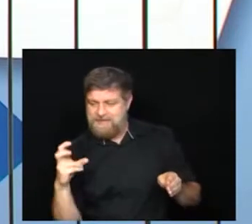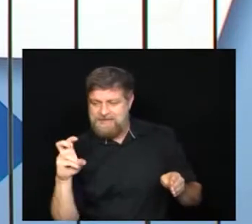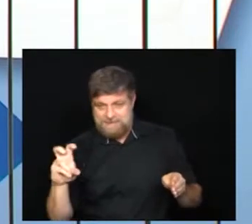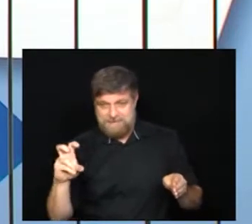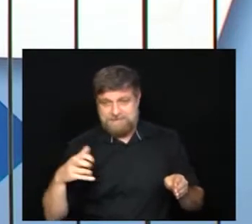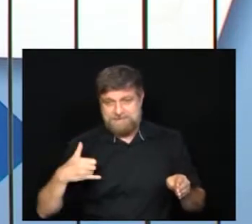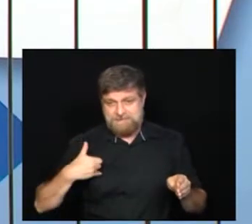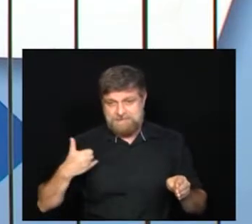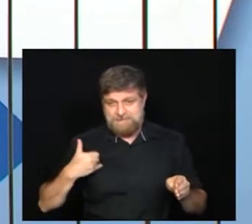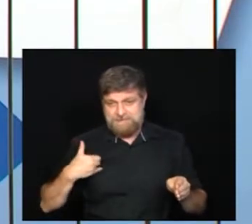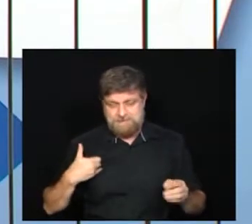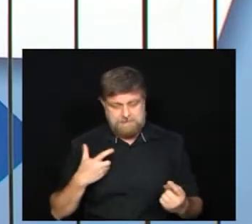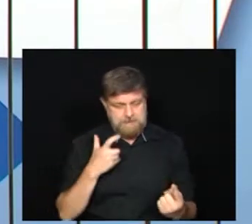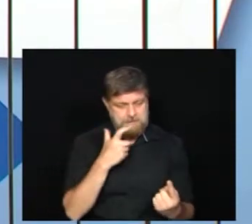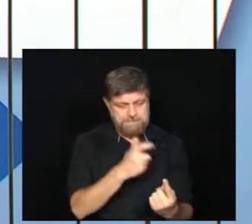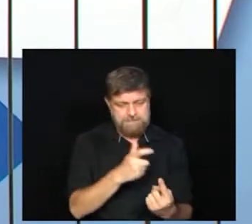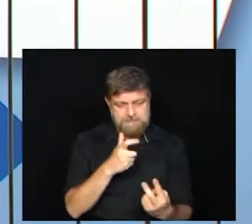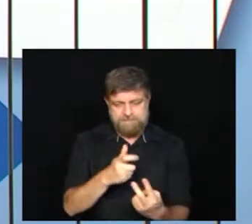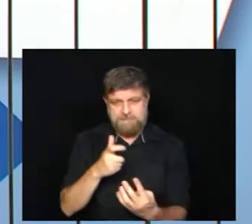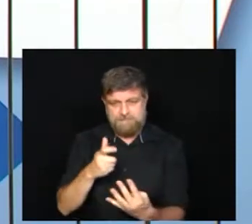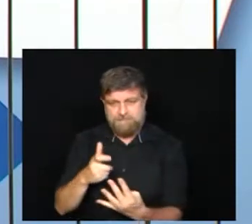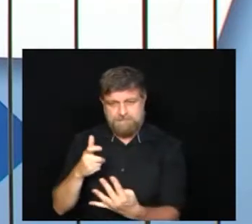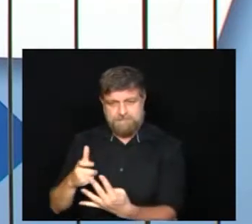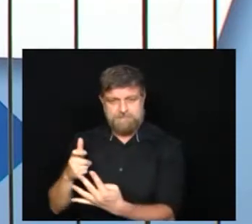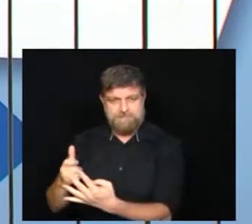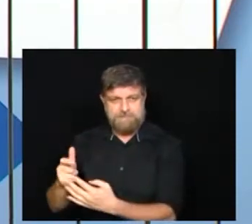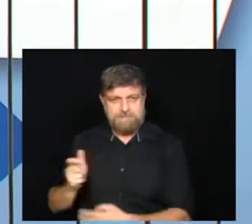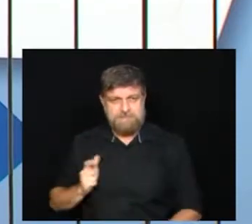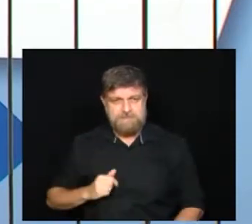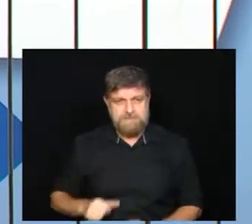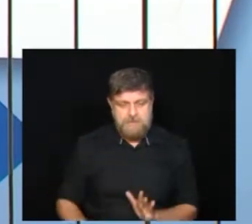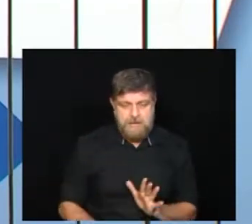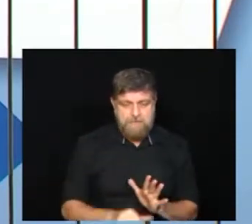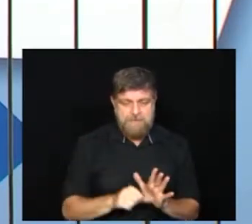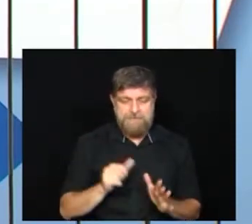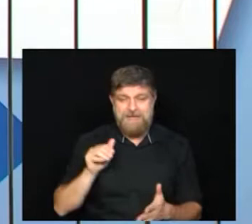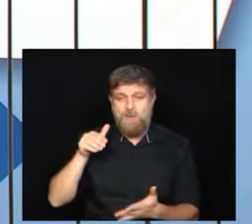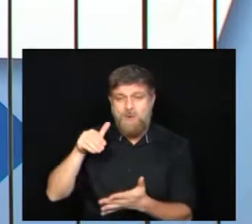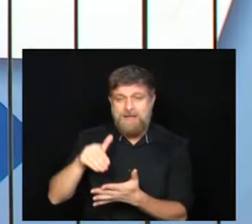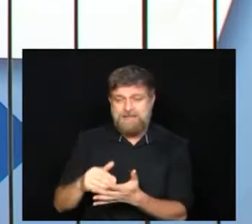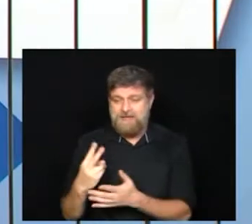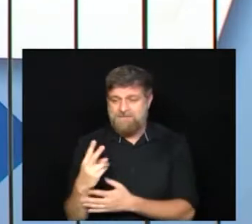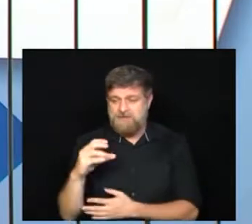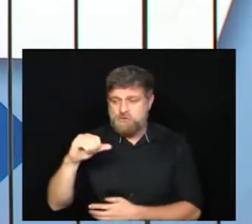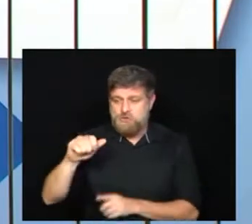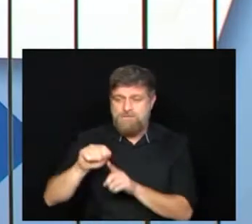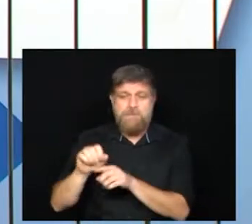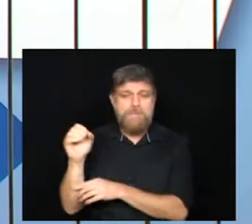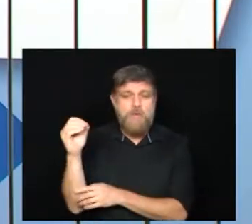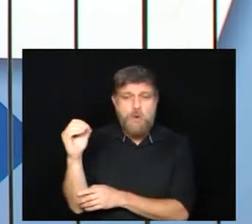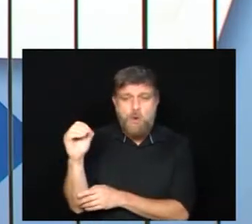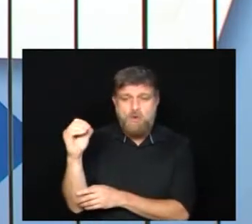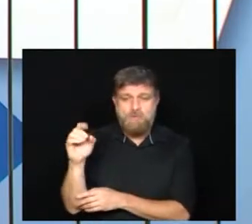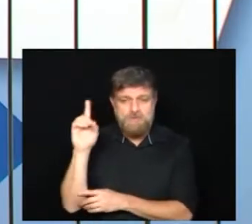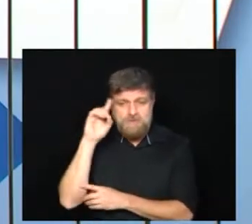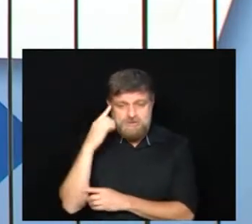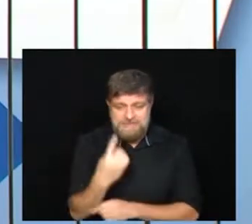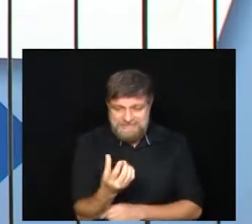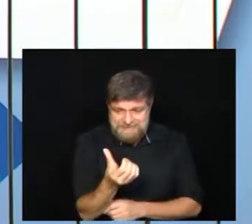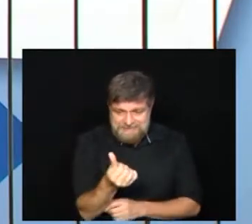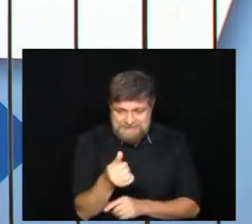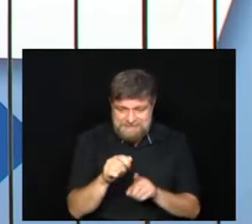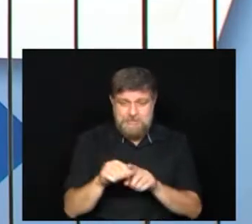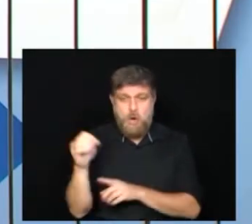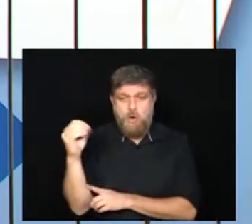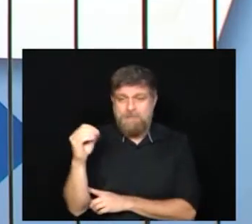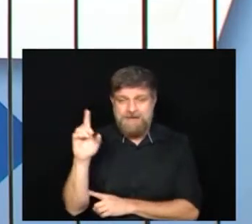anos. Essa campanha multivacinação vai de 1º a 29 de outubro e no dia 16 de outubro a gente vai ter